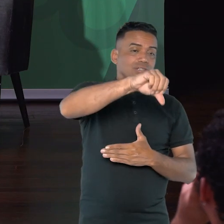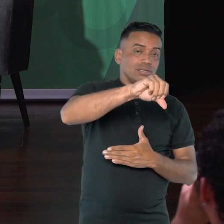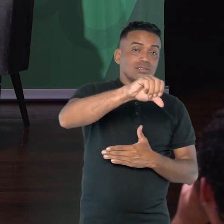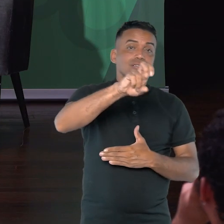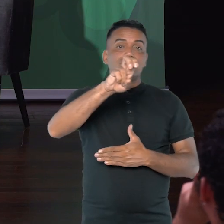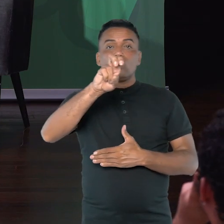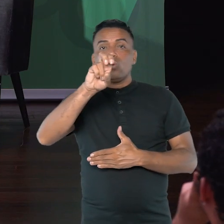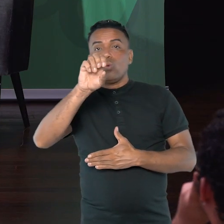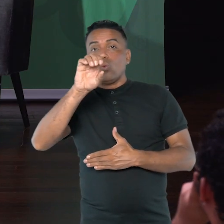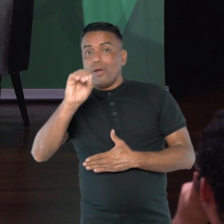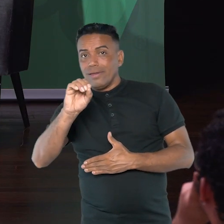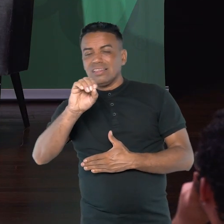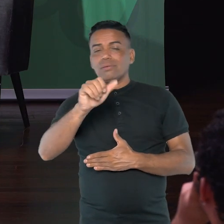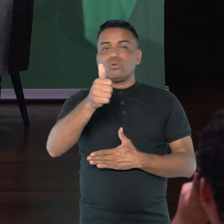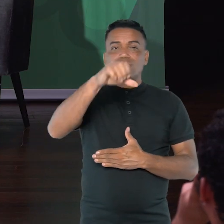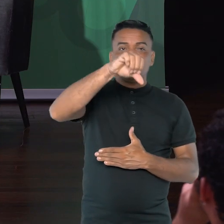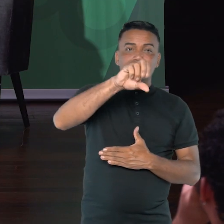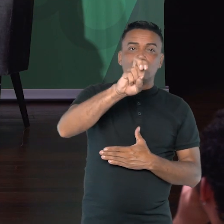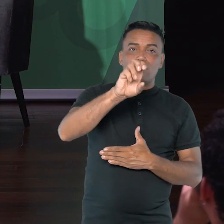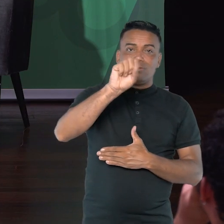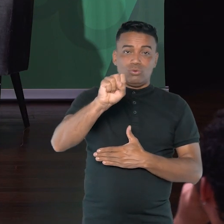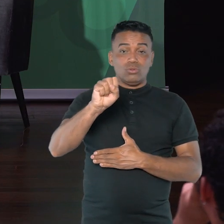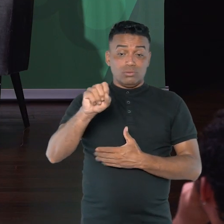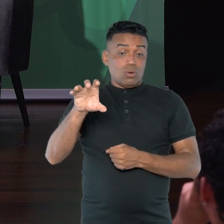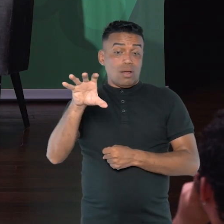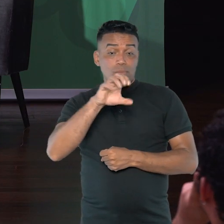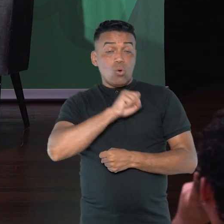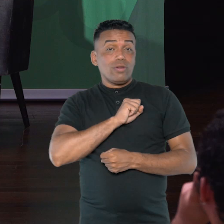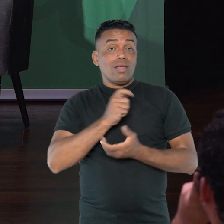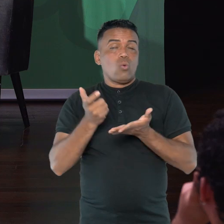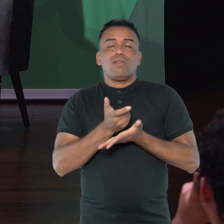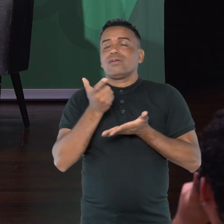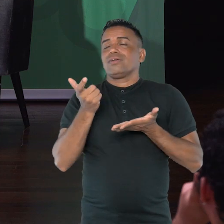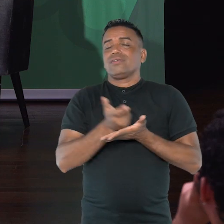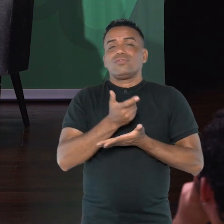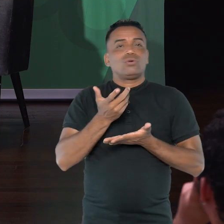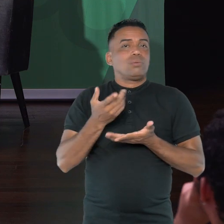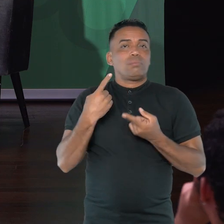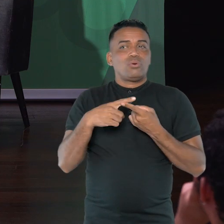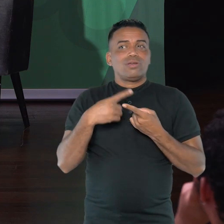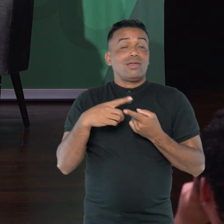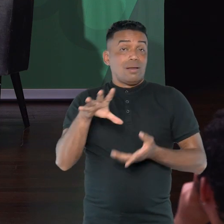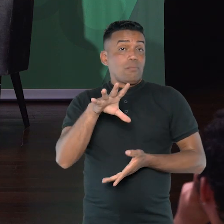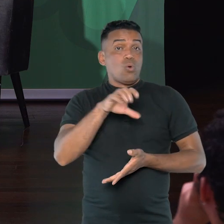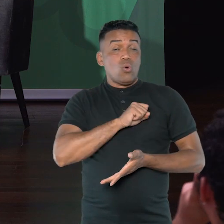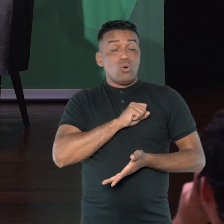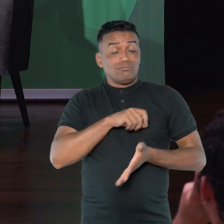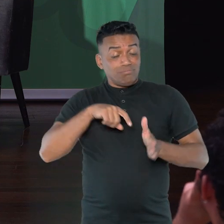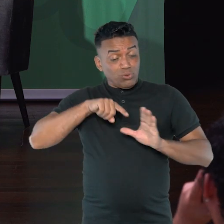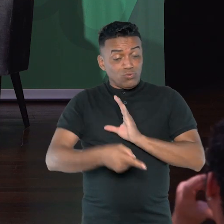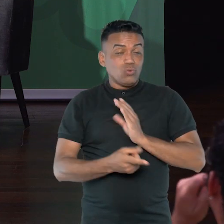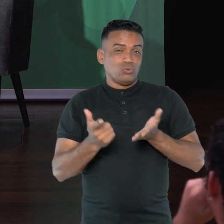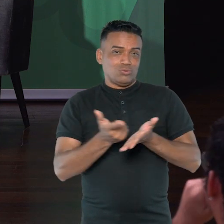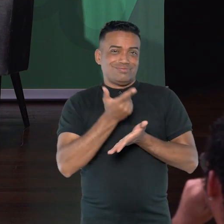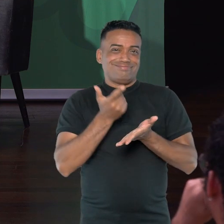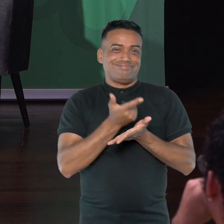1958, mas também por quem tem amor aos livros, porque no fundo ele é uma ode de um amor aos livros, e porque ele